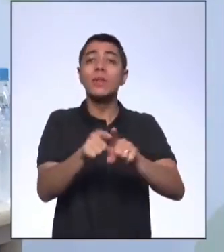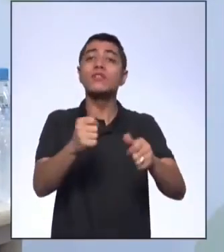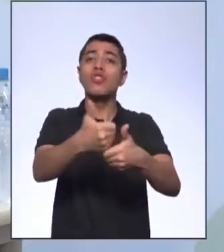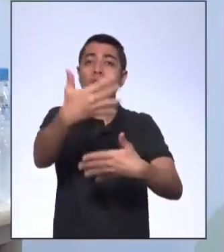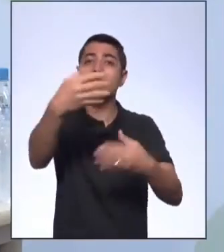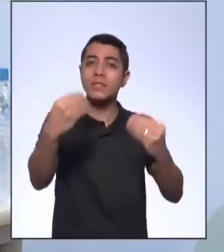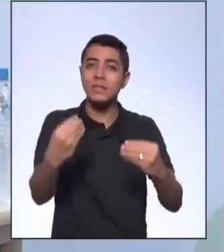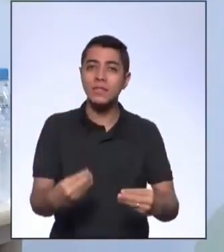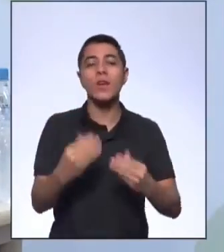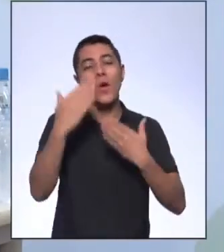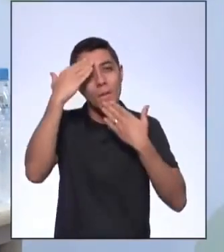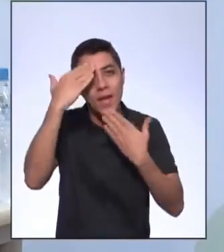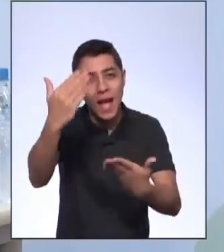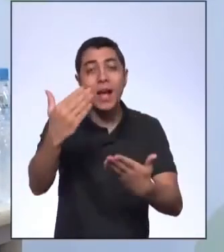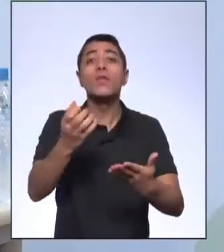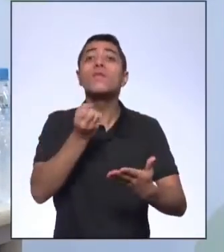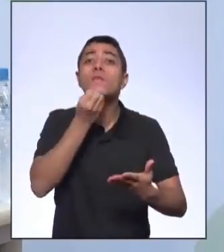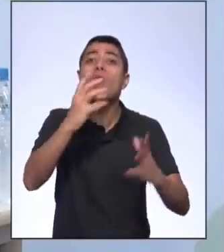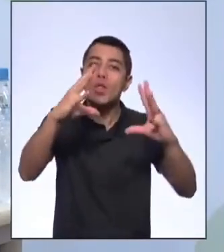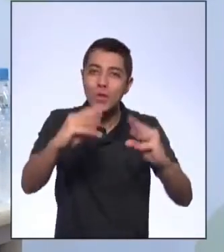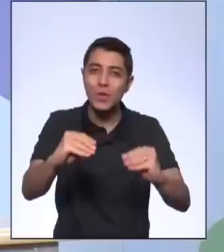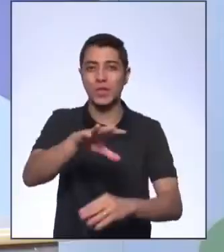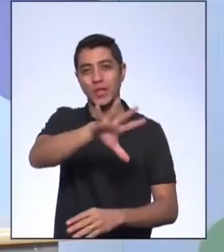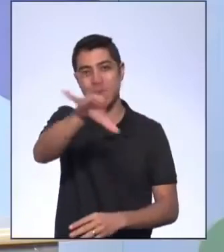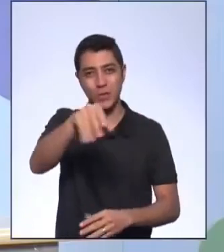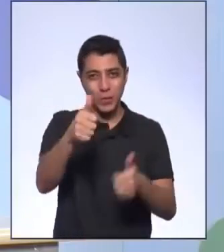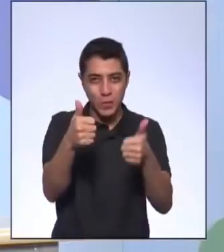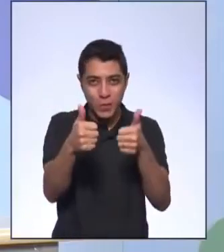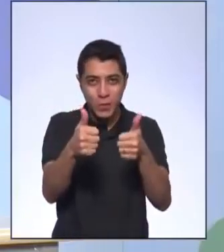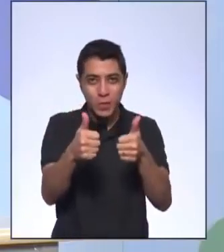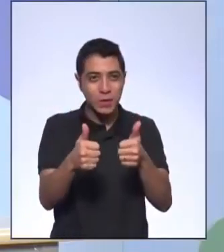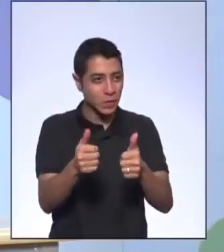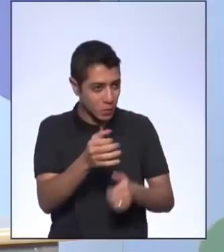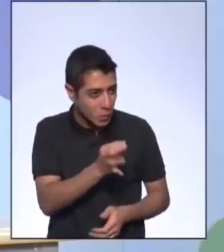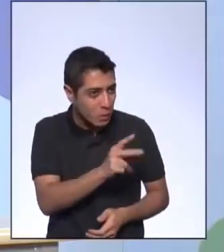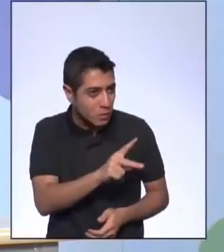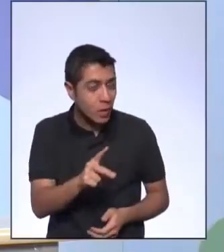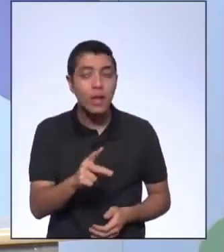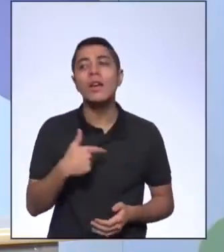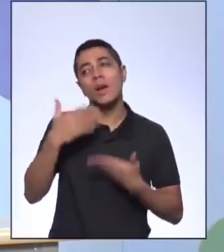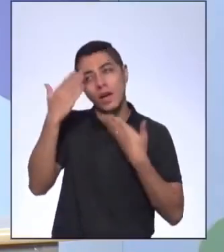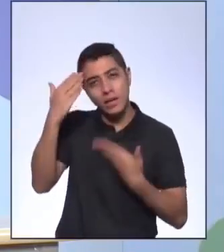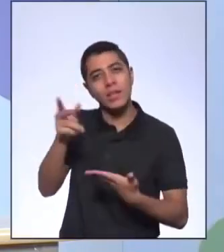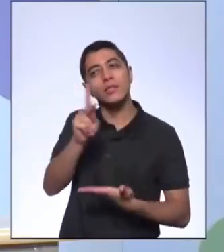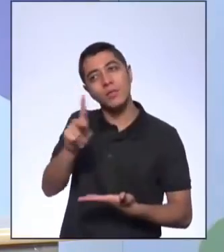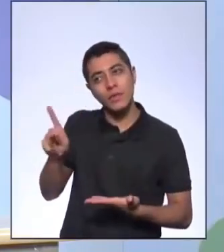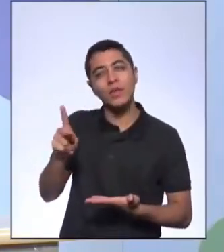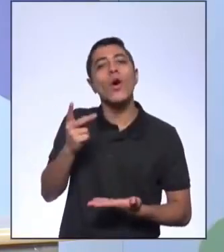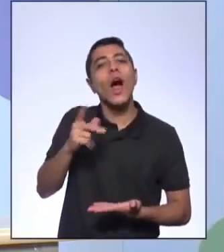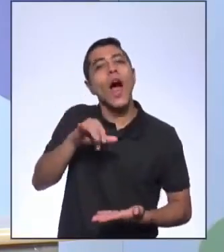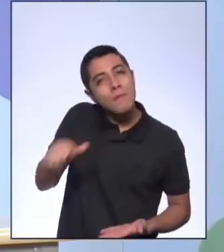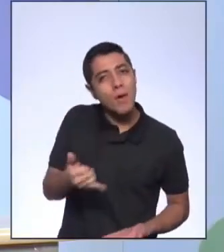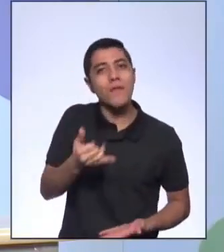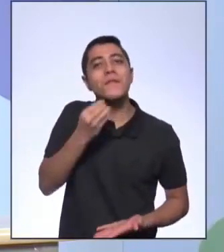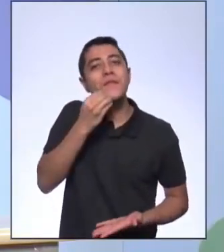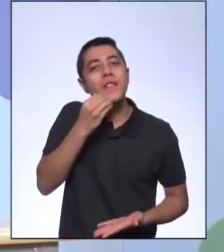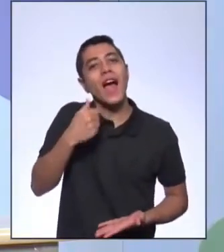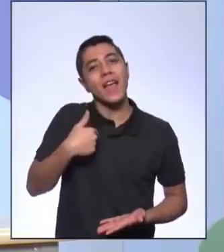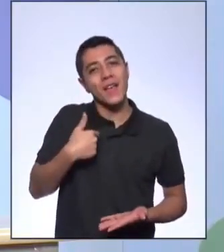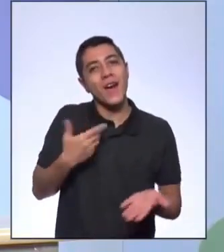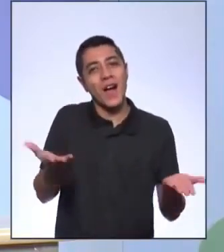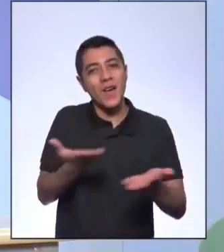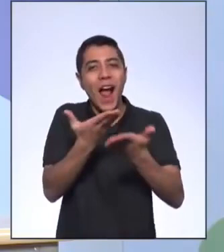chat uma boa noite a todos não é professora eu agradeço Professor Antonio oportunidade de estar aqui mediando essa aula